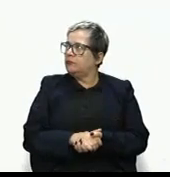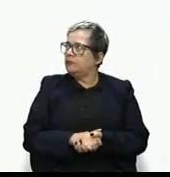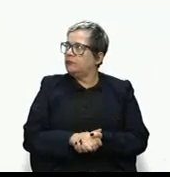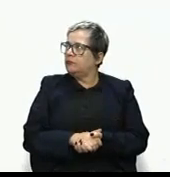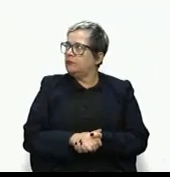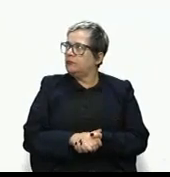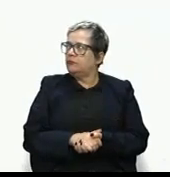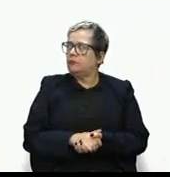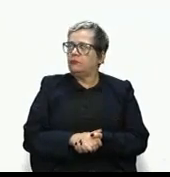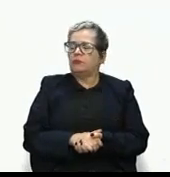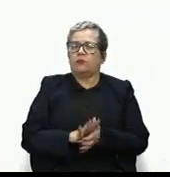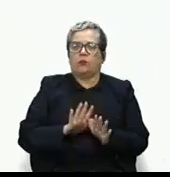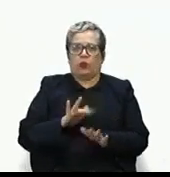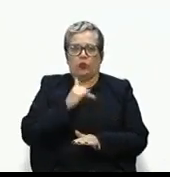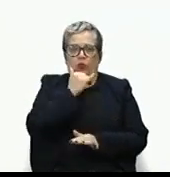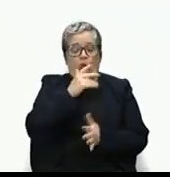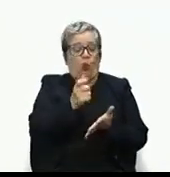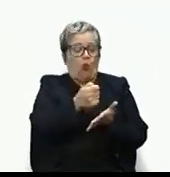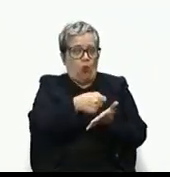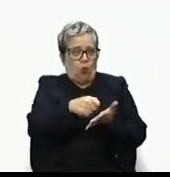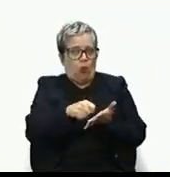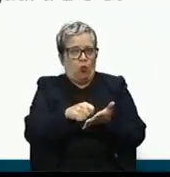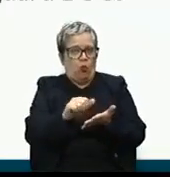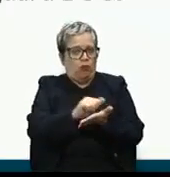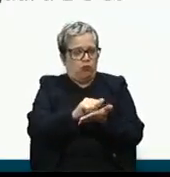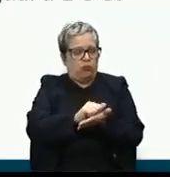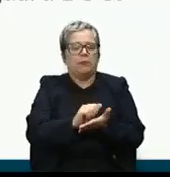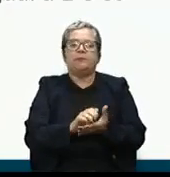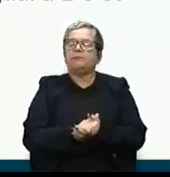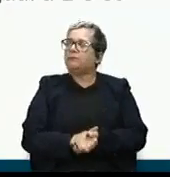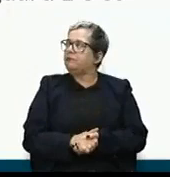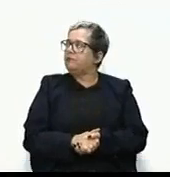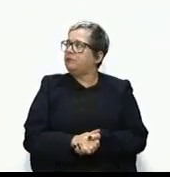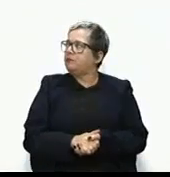do... Vamos reescrever.